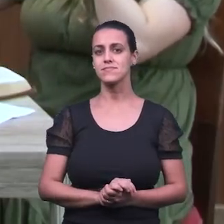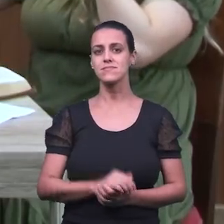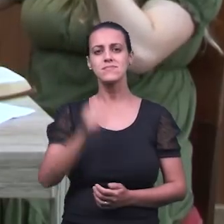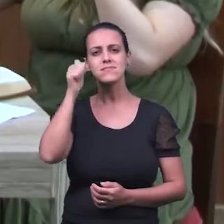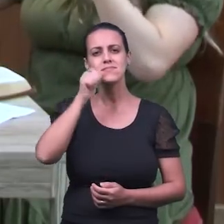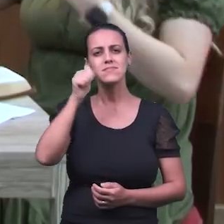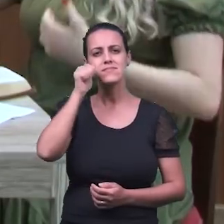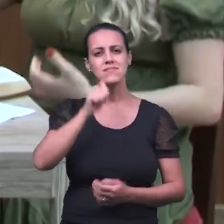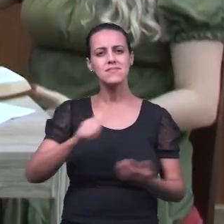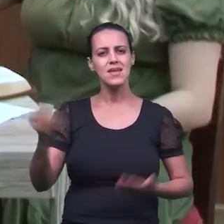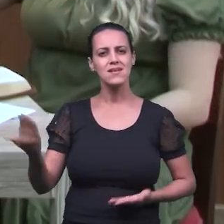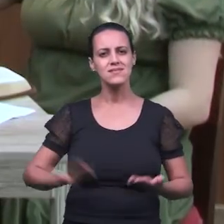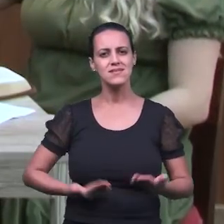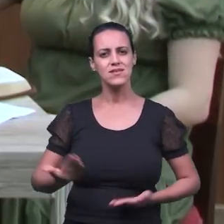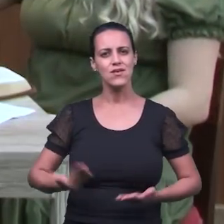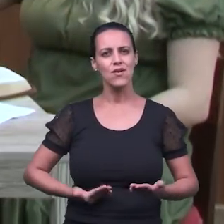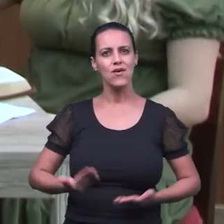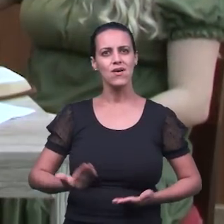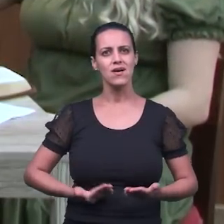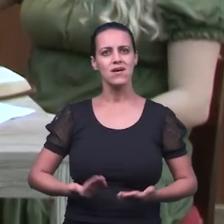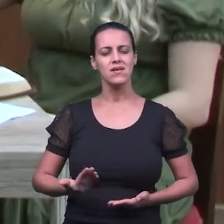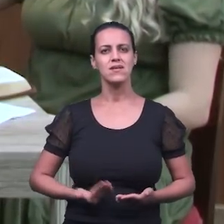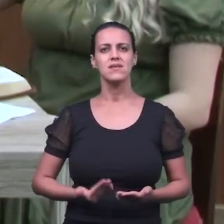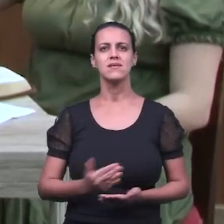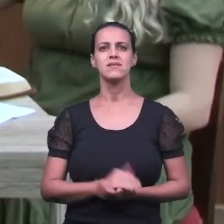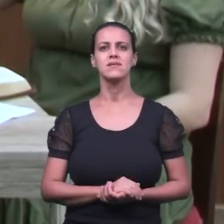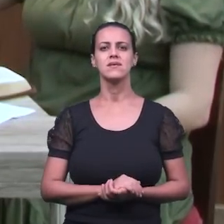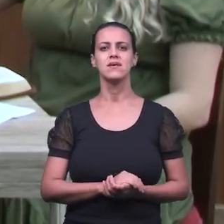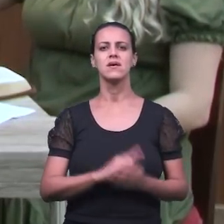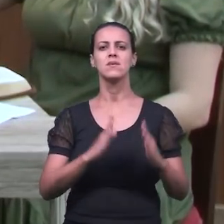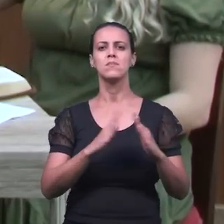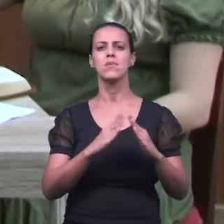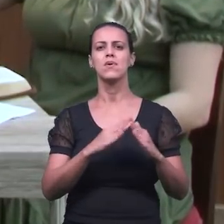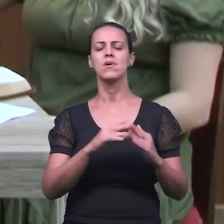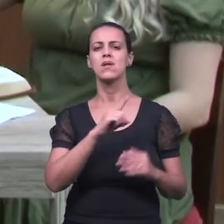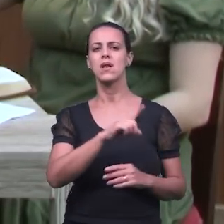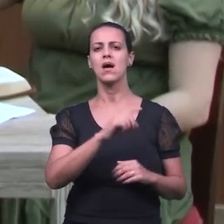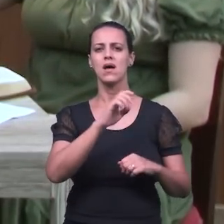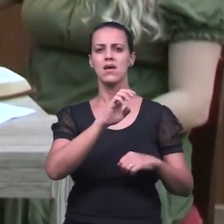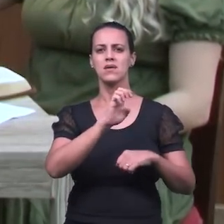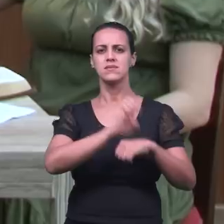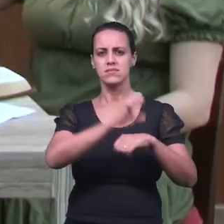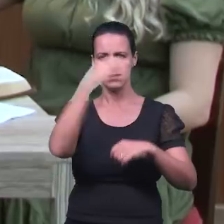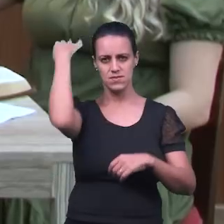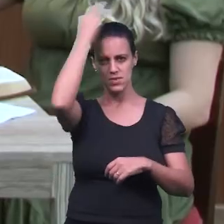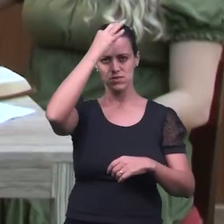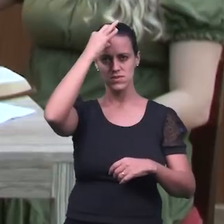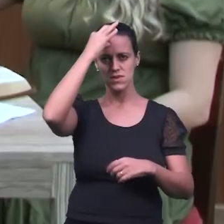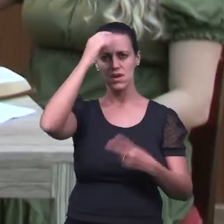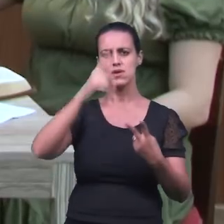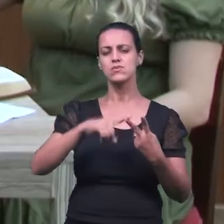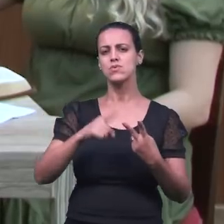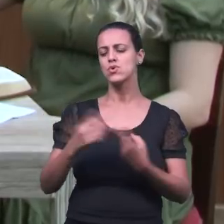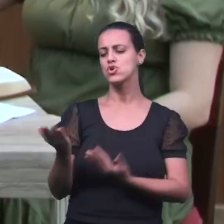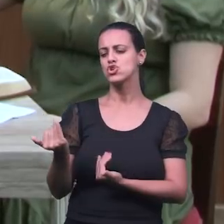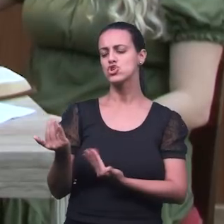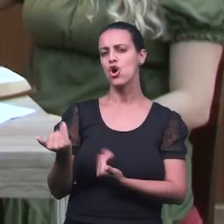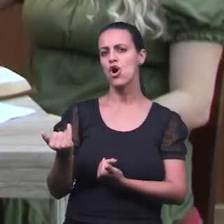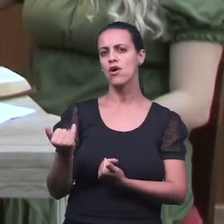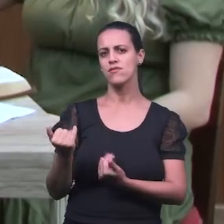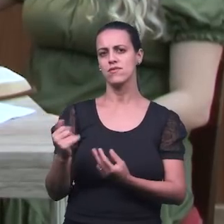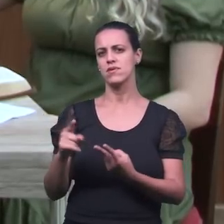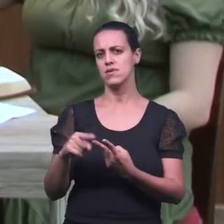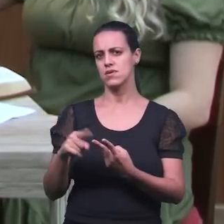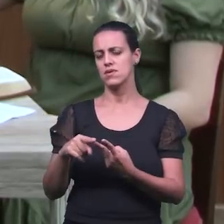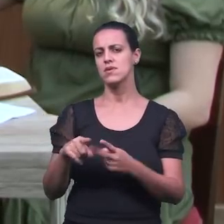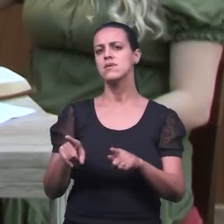da senhora Arminda Pinafo Lodi, de São Gabriel da Palha, Espírito Santo, e o jovem Pedro